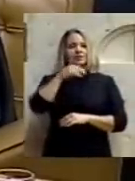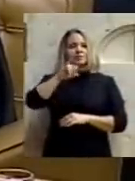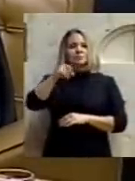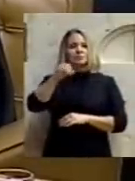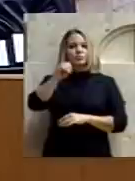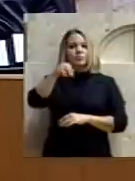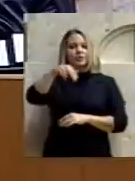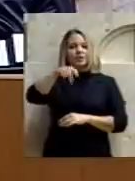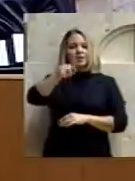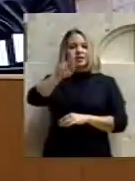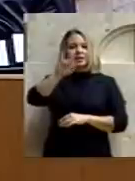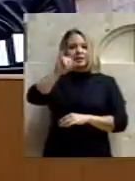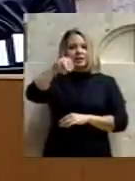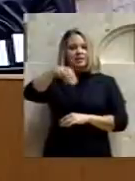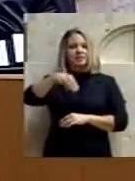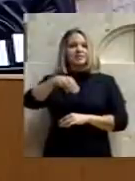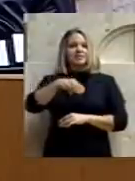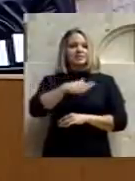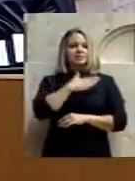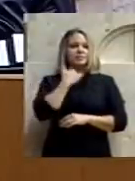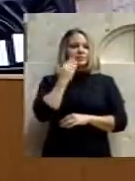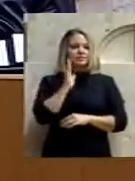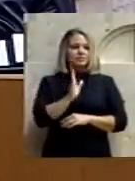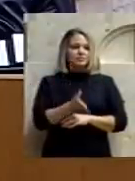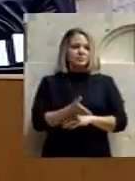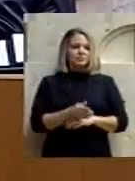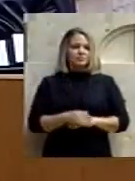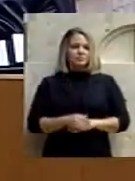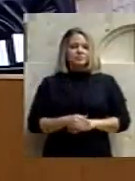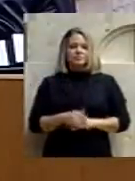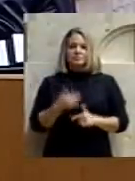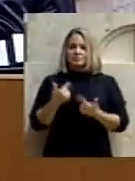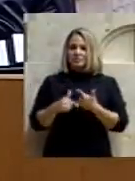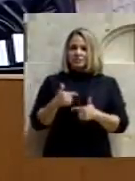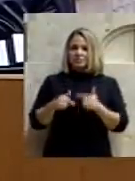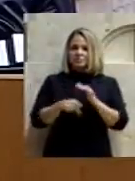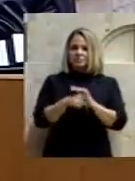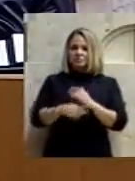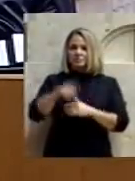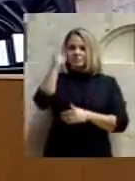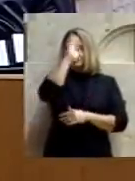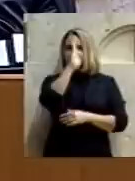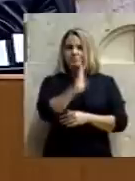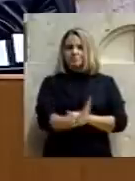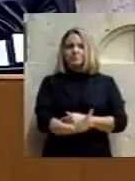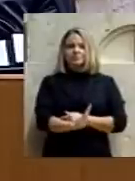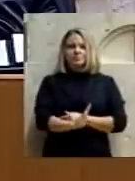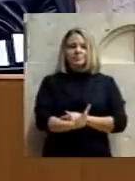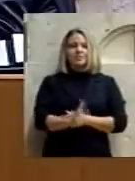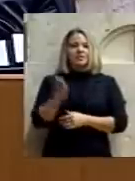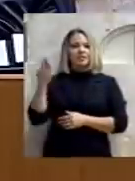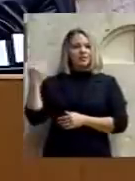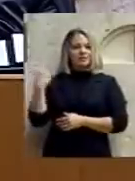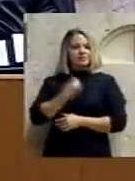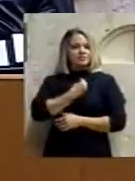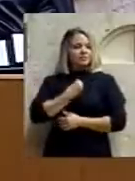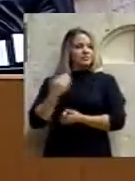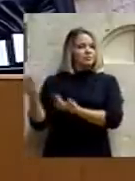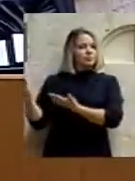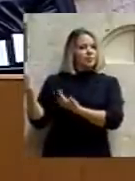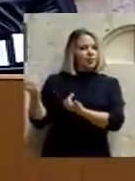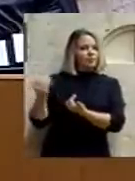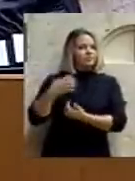Joaquim Barbosa Gomes, humilde, trabalhador brasileiro, que na finitude da vida vibra e